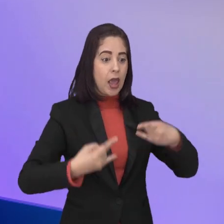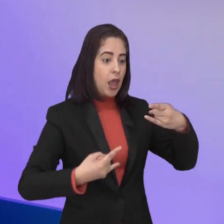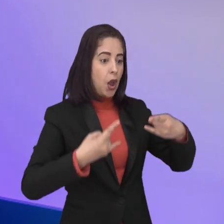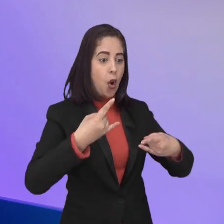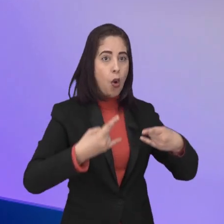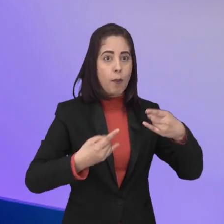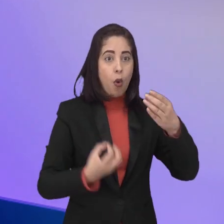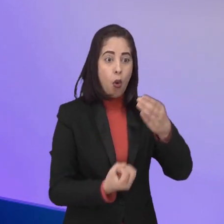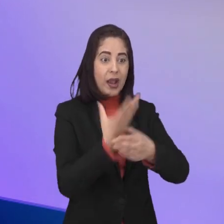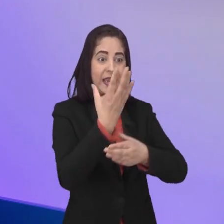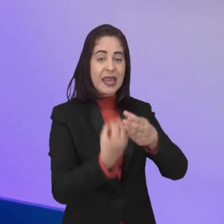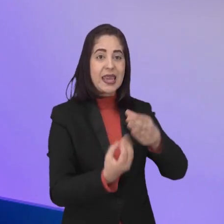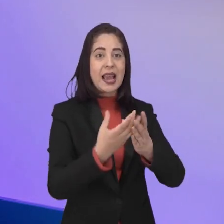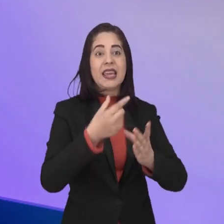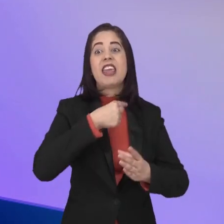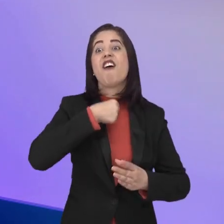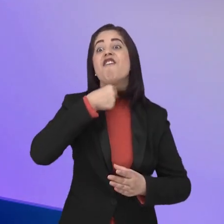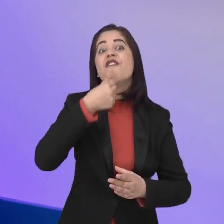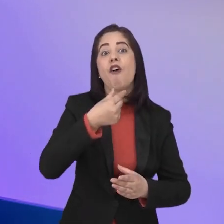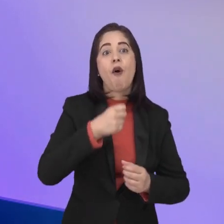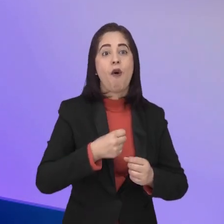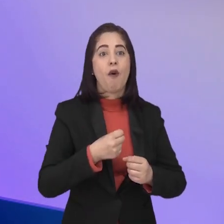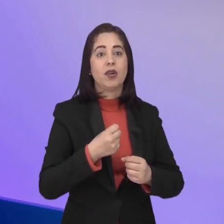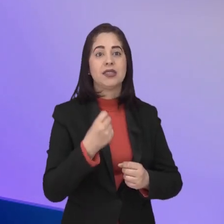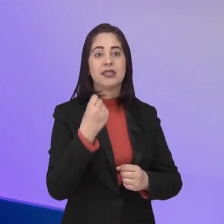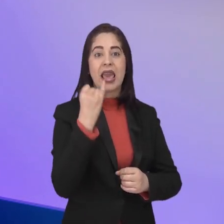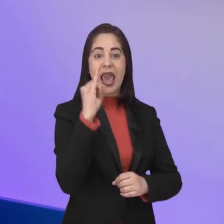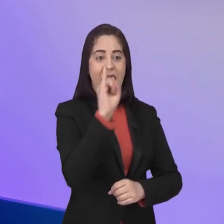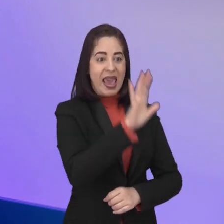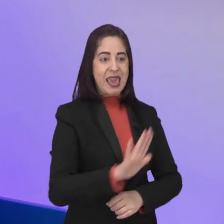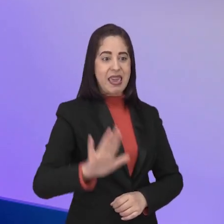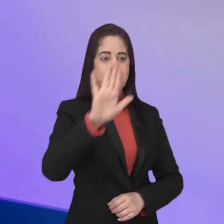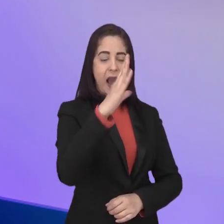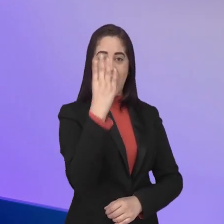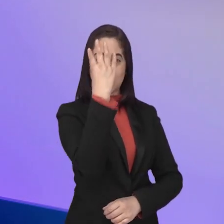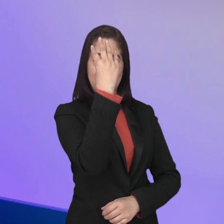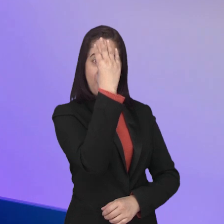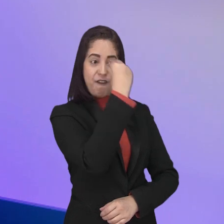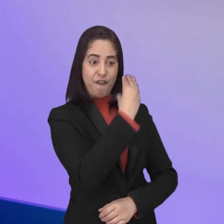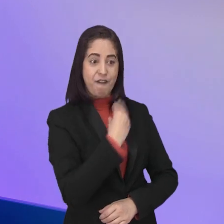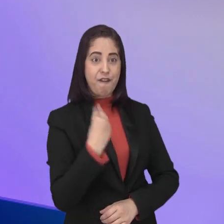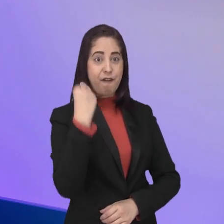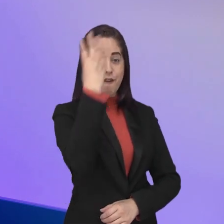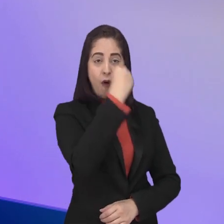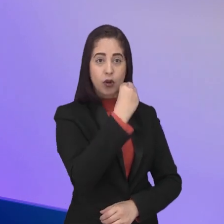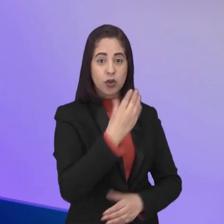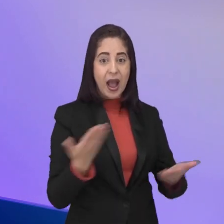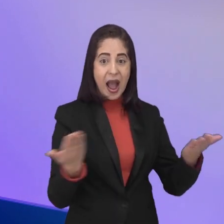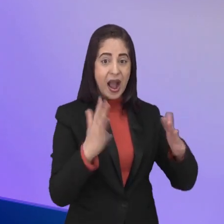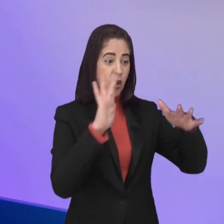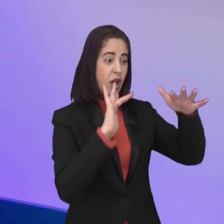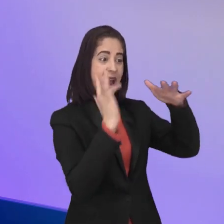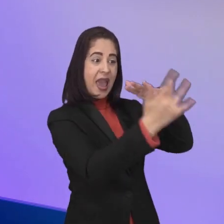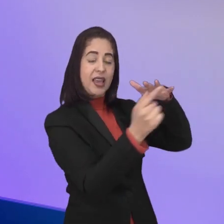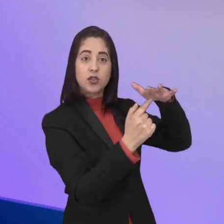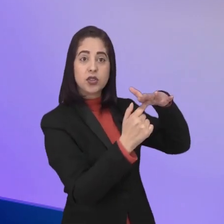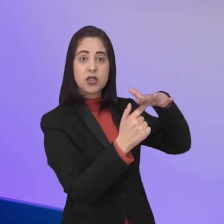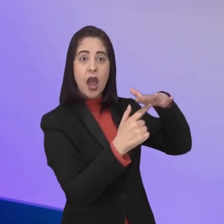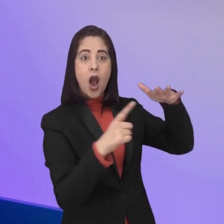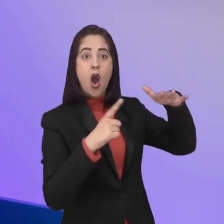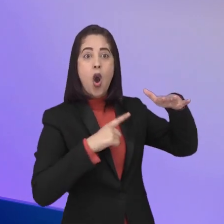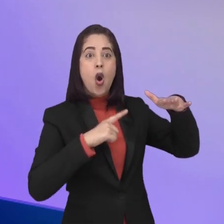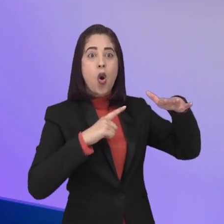conteúdos, áudio, vídeo, foto. Hoje, no ambiente virtual, nas redes sociais, já há muito conteúdo produzido por